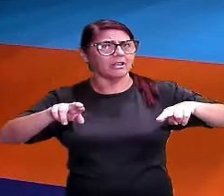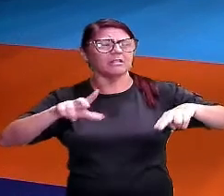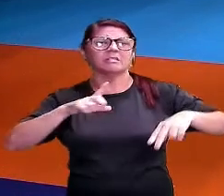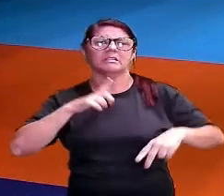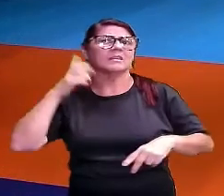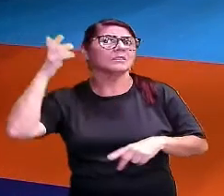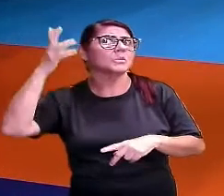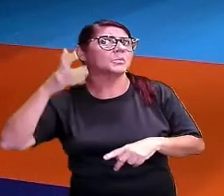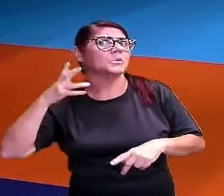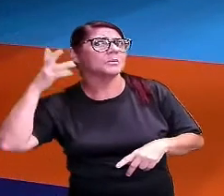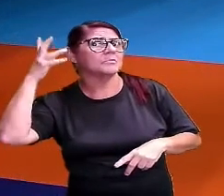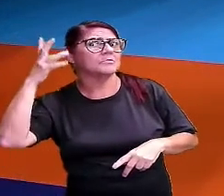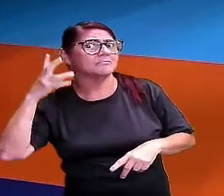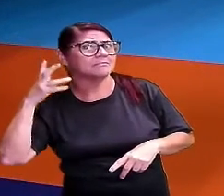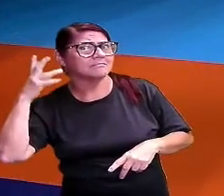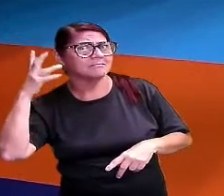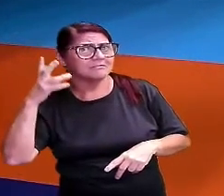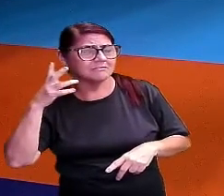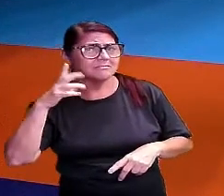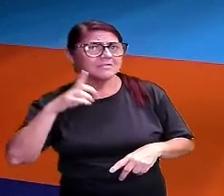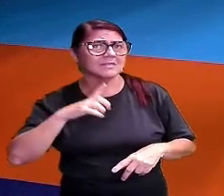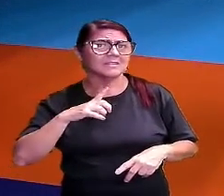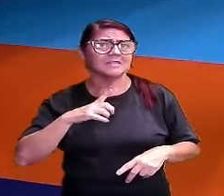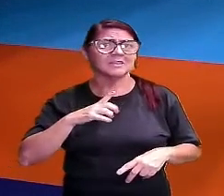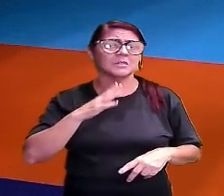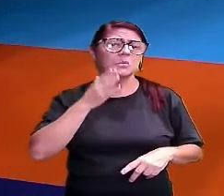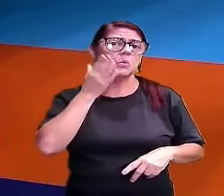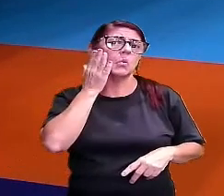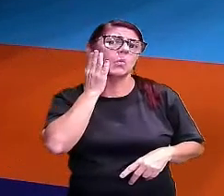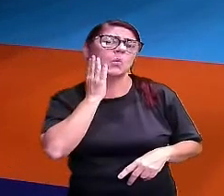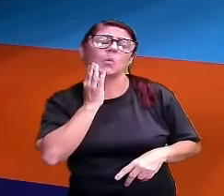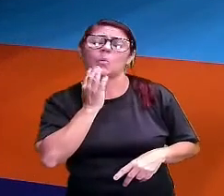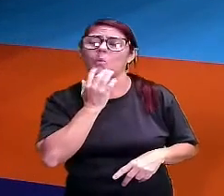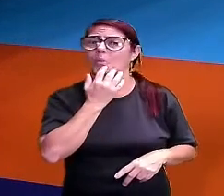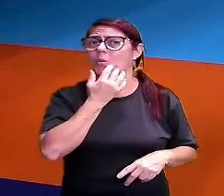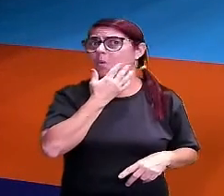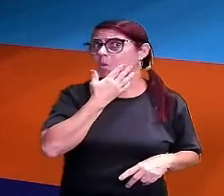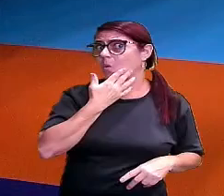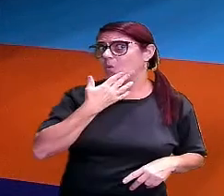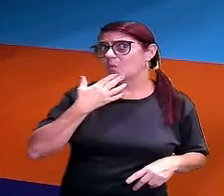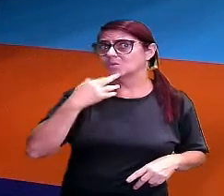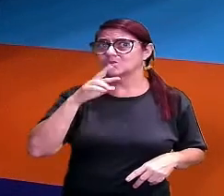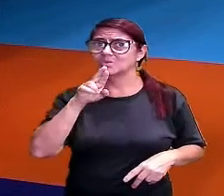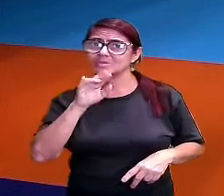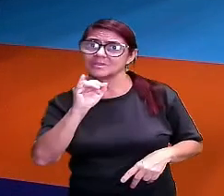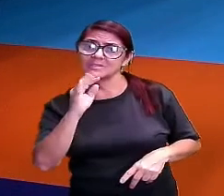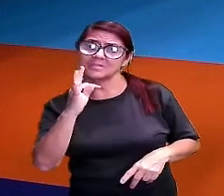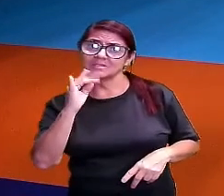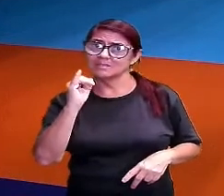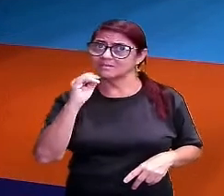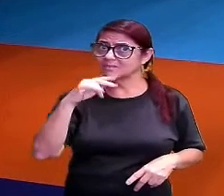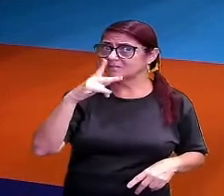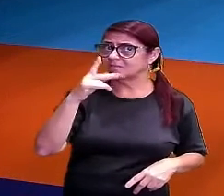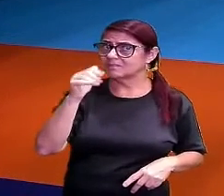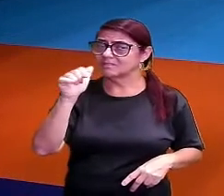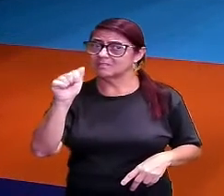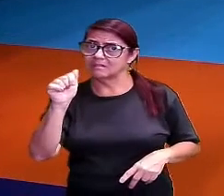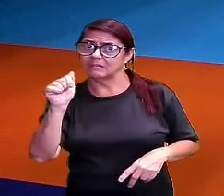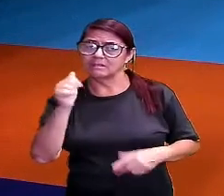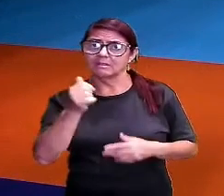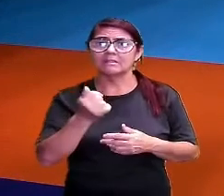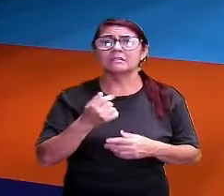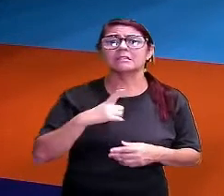rádio. E no rosto da Ritinha. Tem no rolo e no